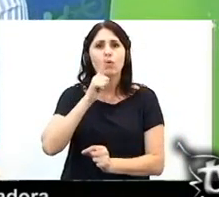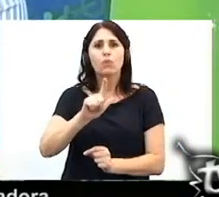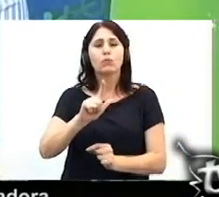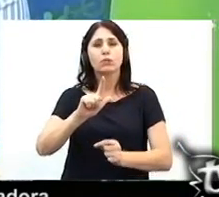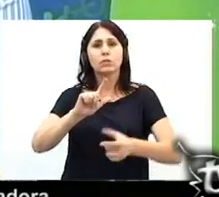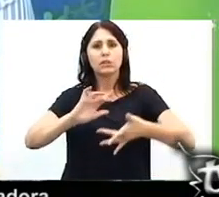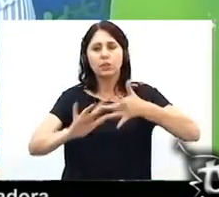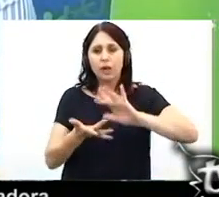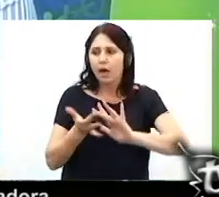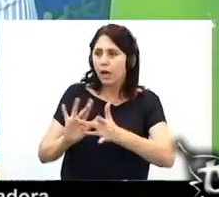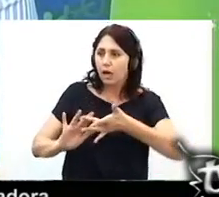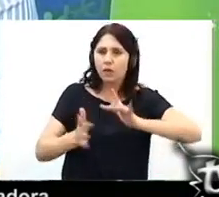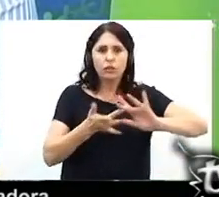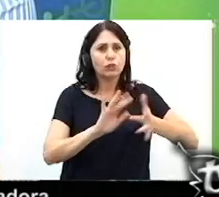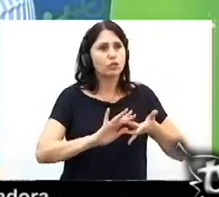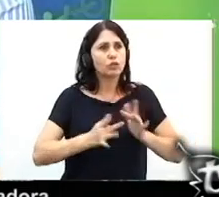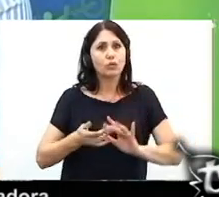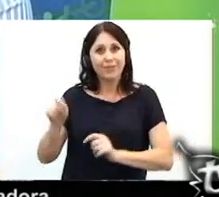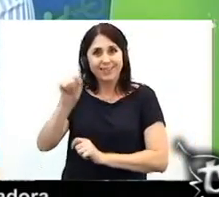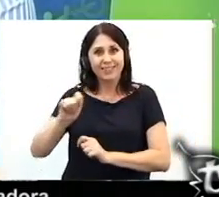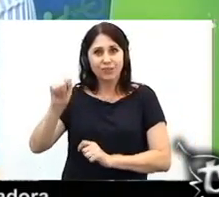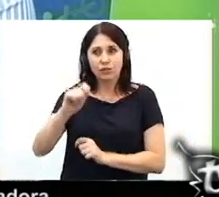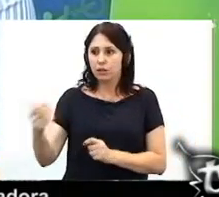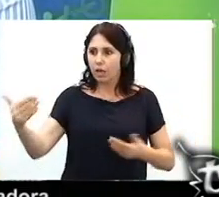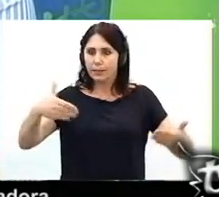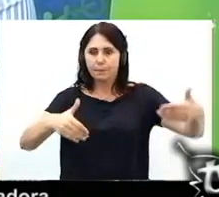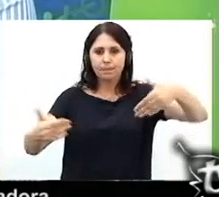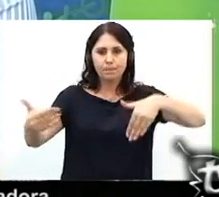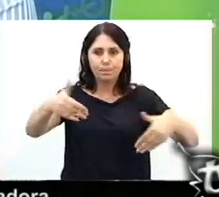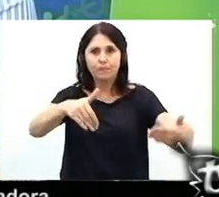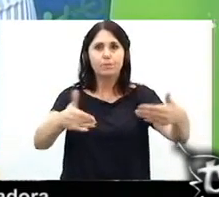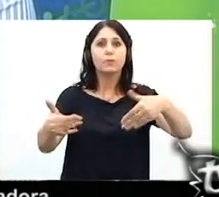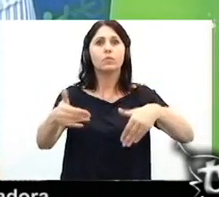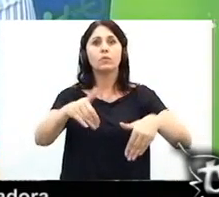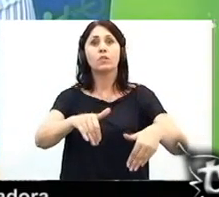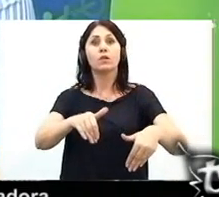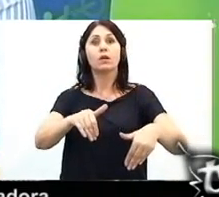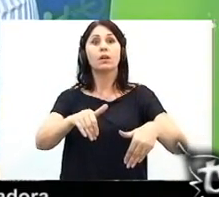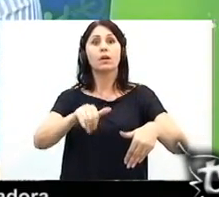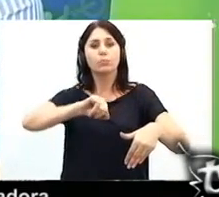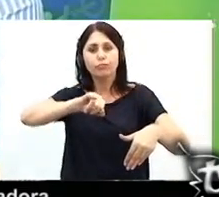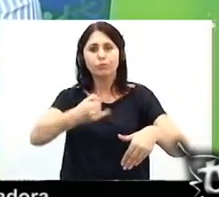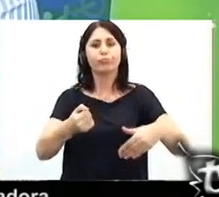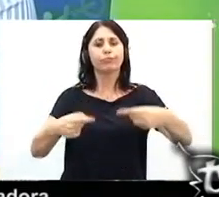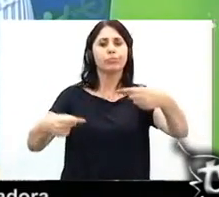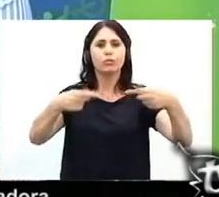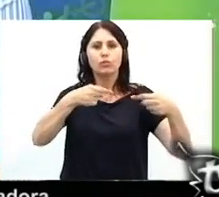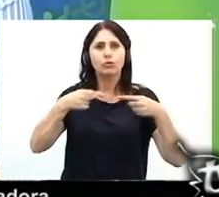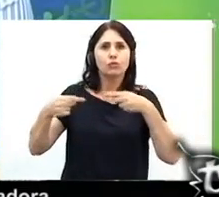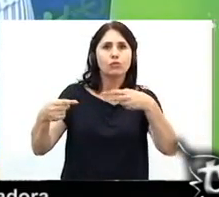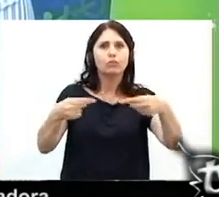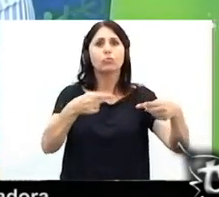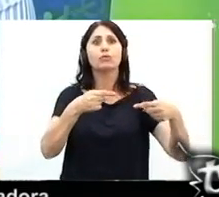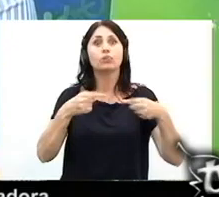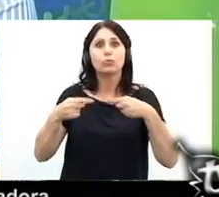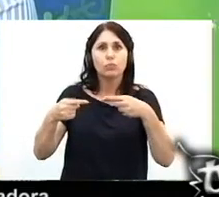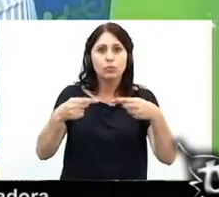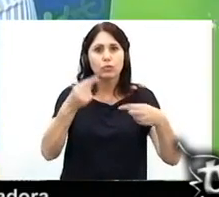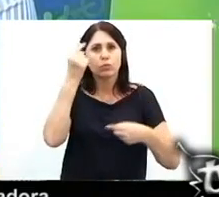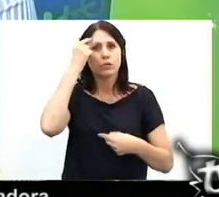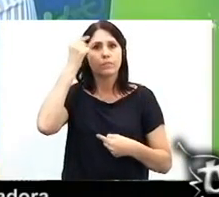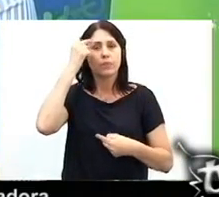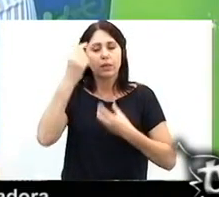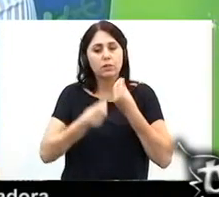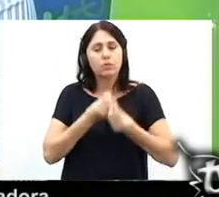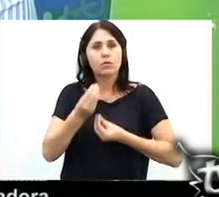E dentro desse fórum, de 2011 para cá, muitas ações foram construídas e, essencialmente, eu acho que o central desse